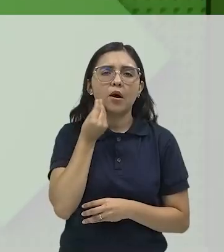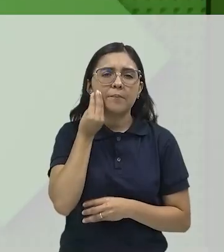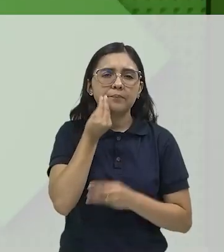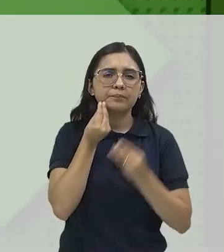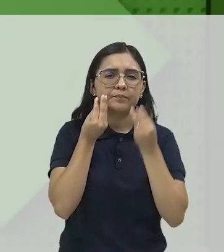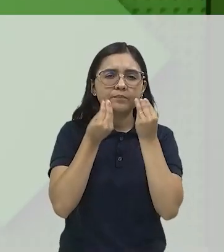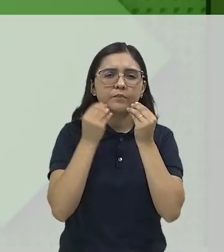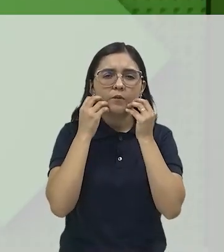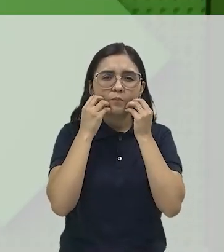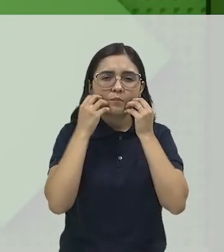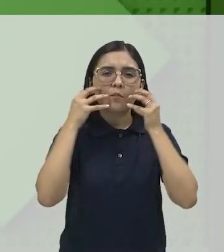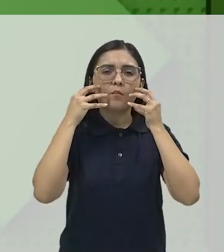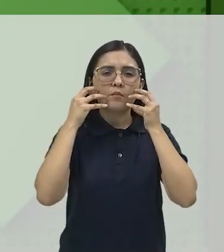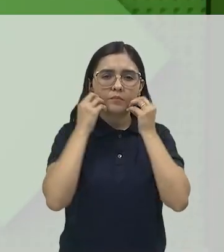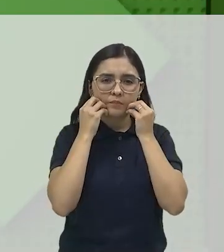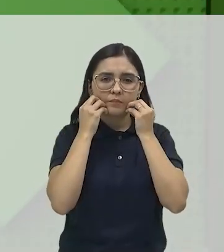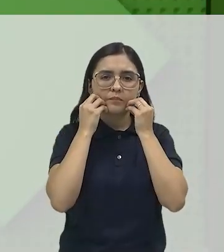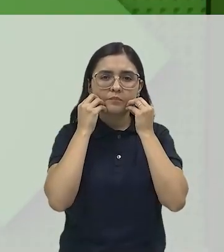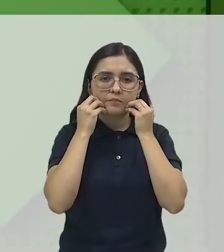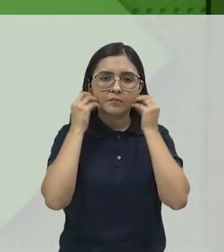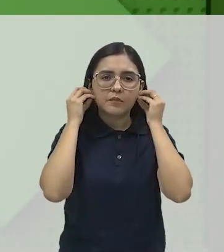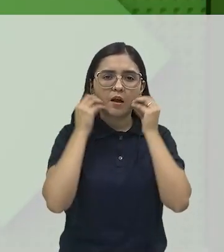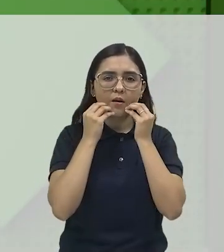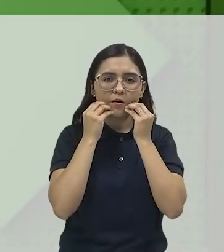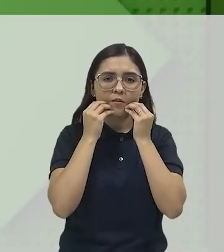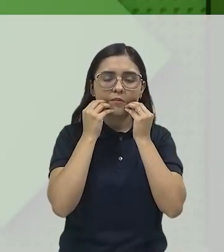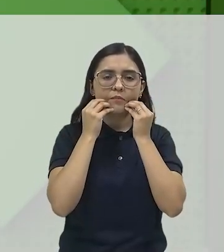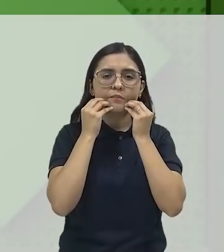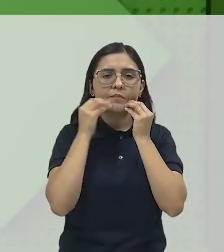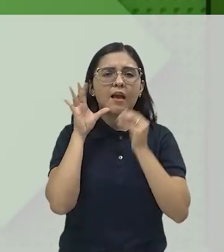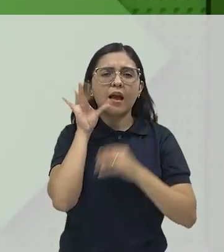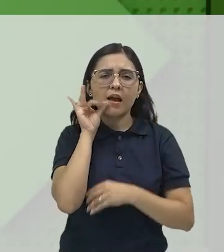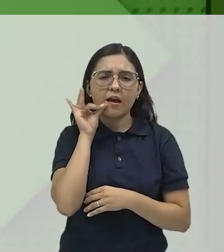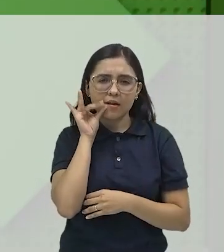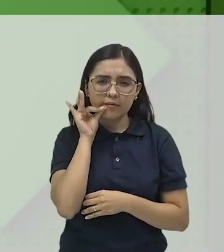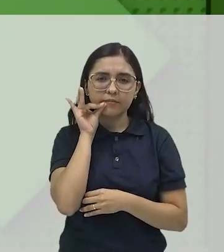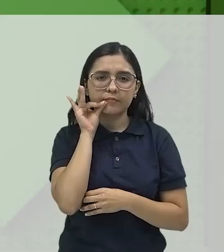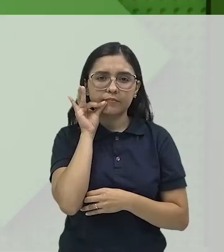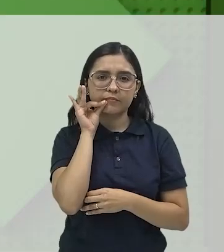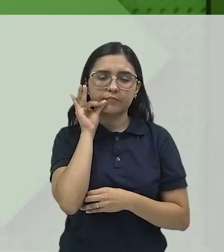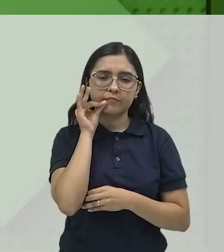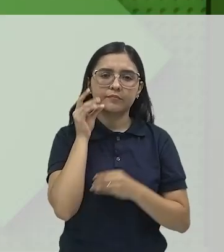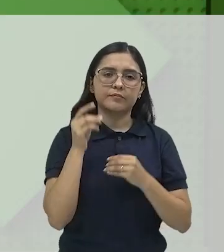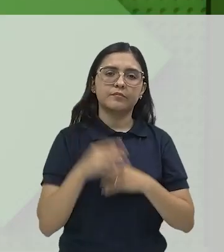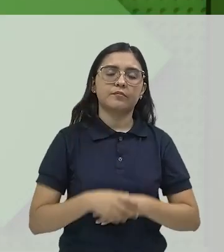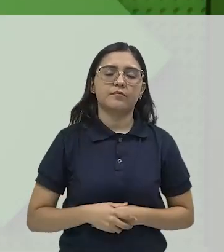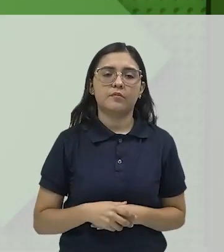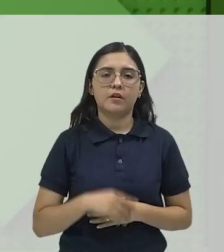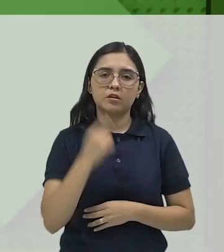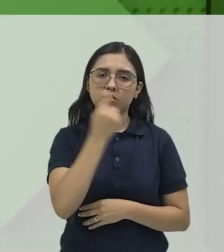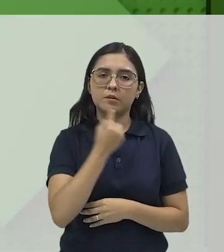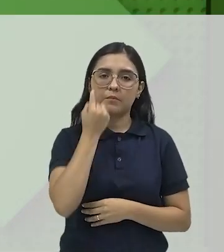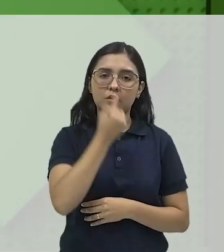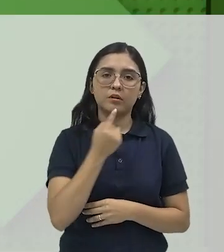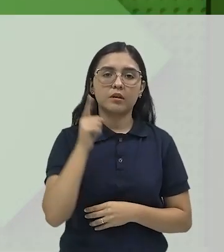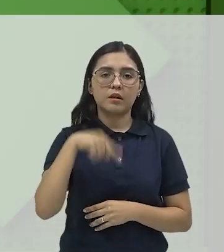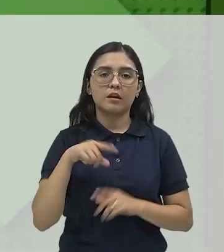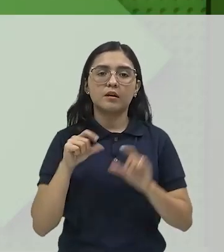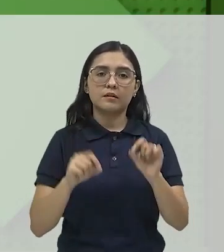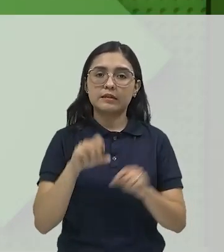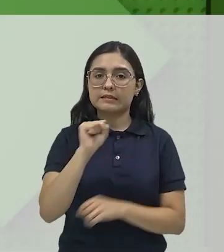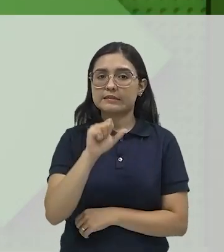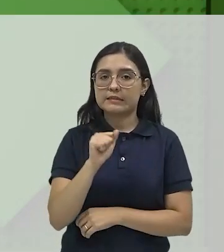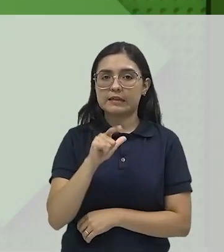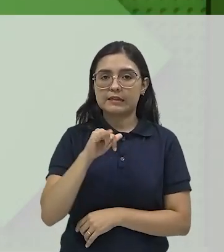enche d'água, não é isso que a gente fala? E essa água que fica enchendo a nossa boca nada mais é do